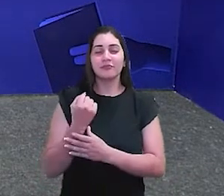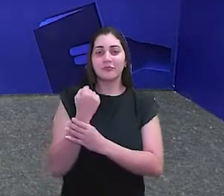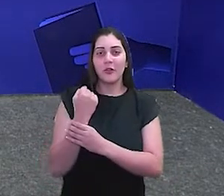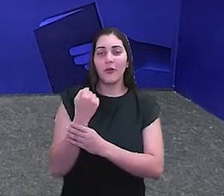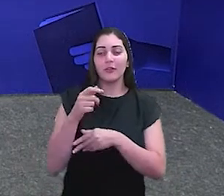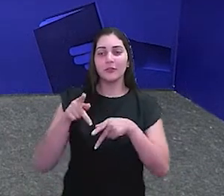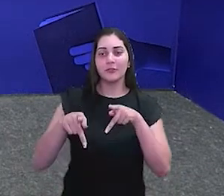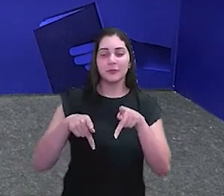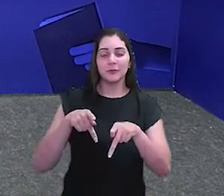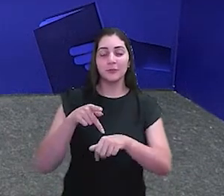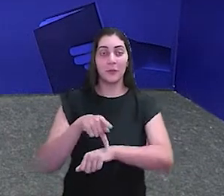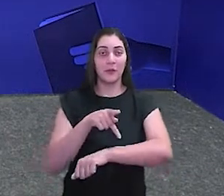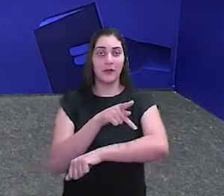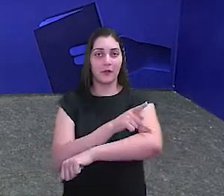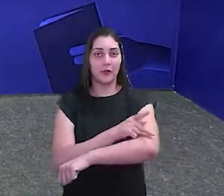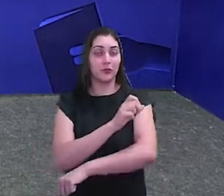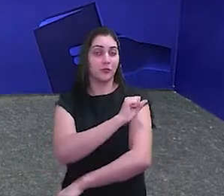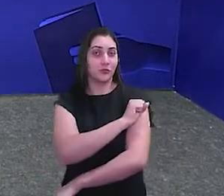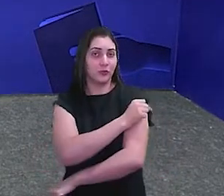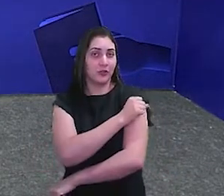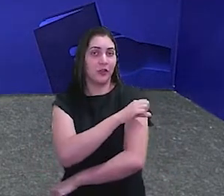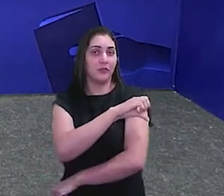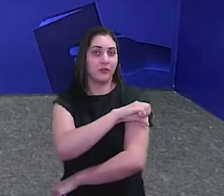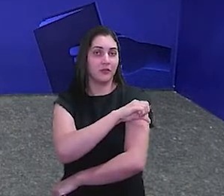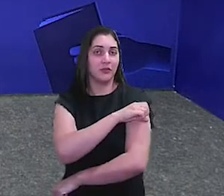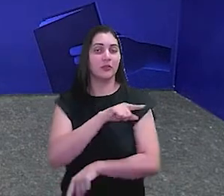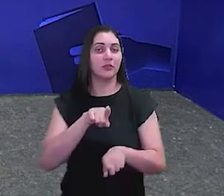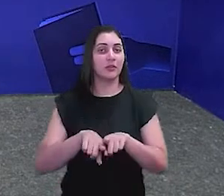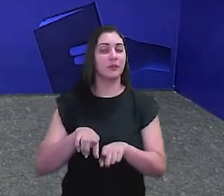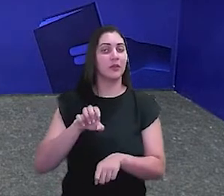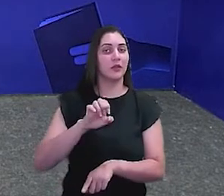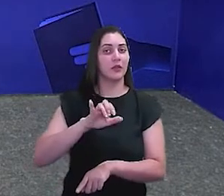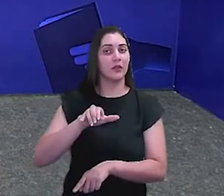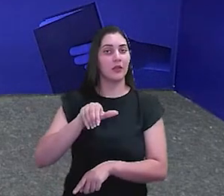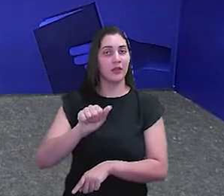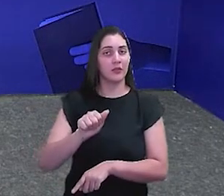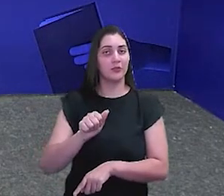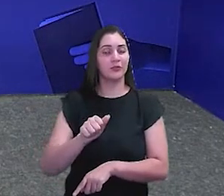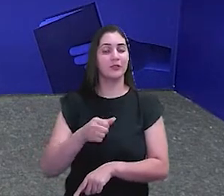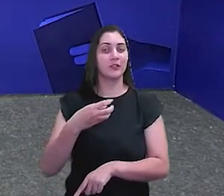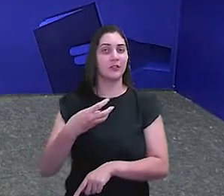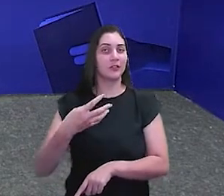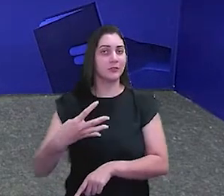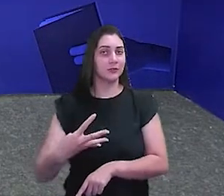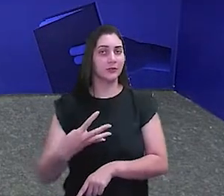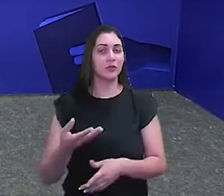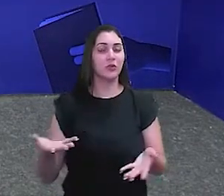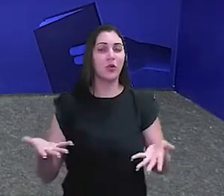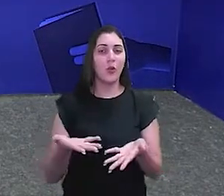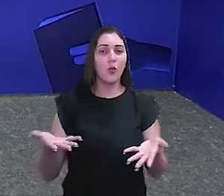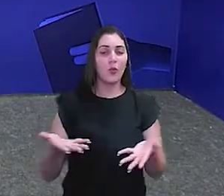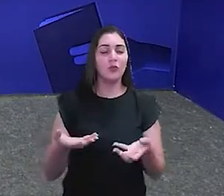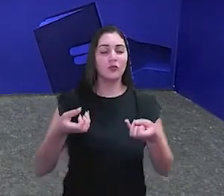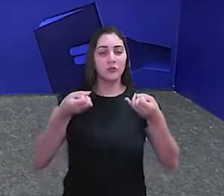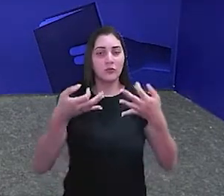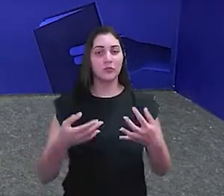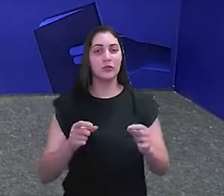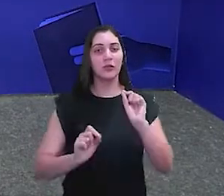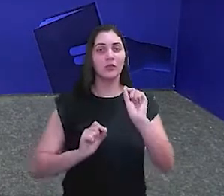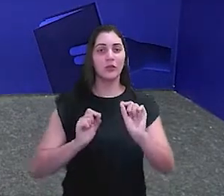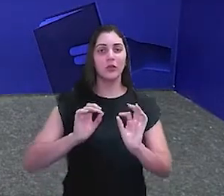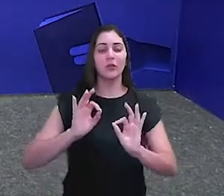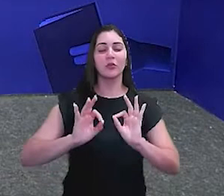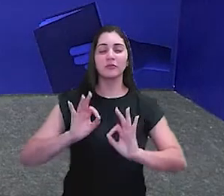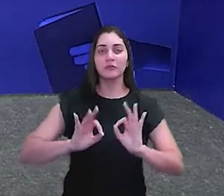pedagógico, oitavo e nono ano, também para o EJA 13 e 4, um abraço. Hoje nós vamos falar sobre organismos internacionais